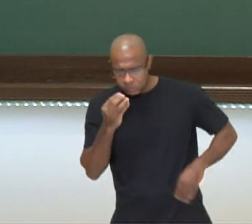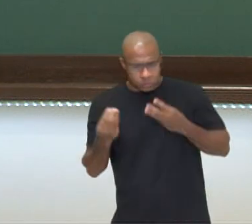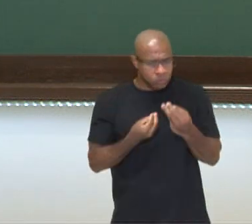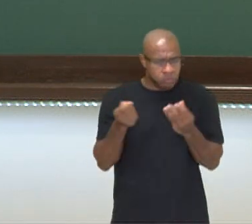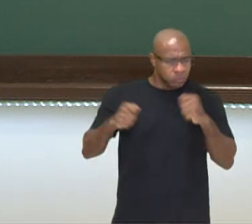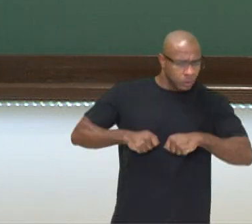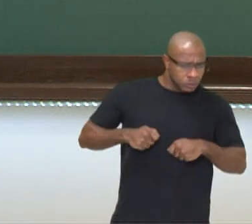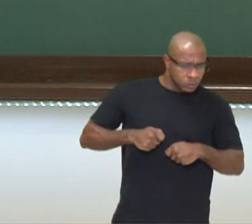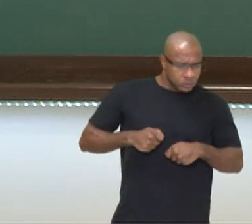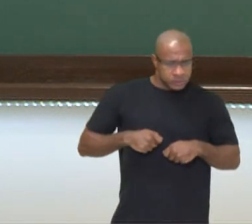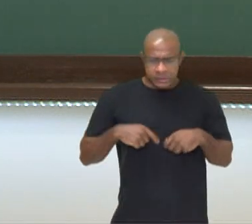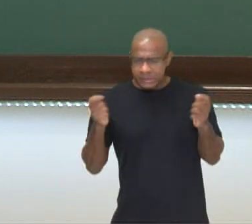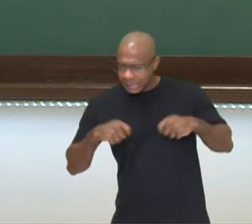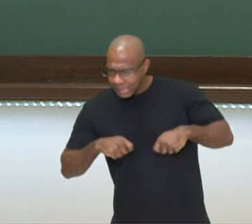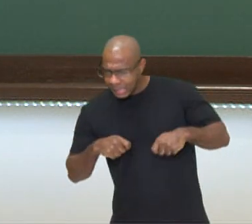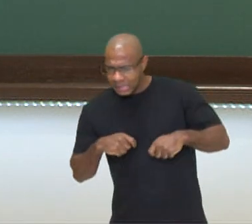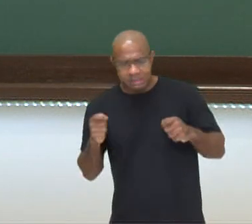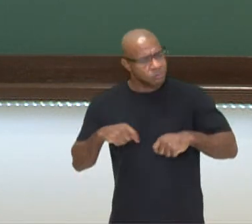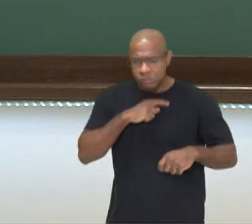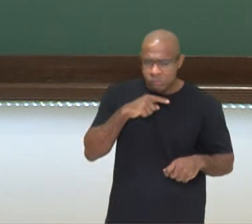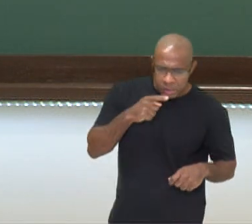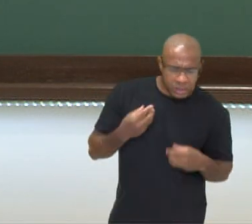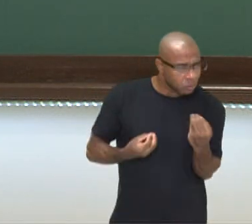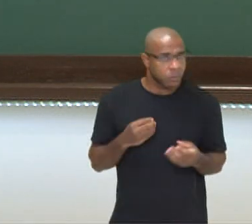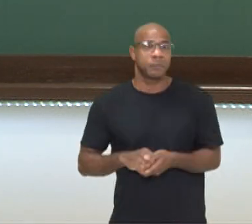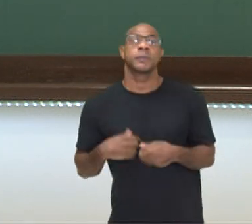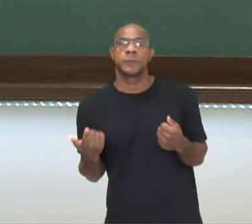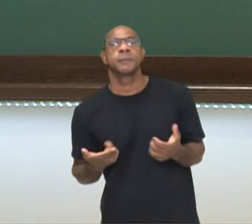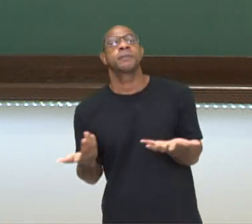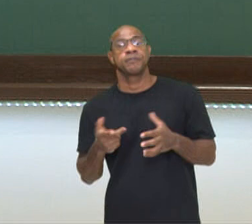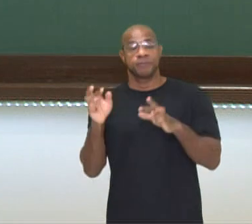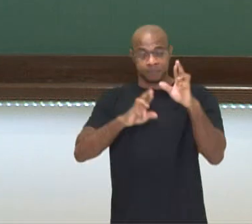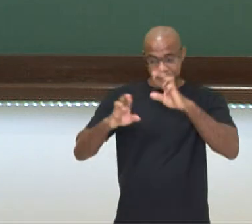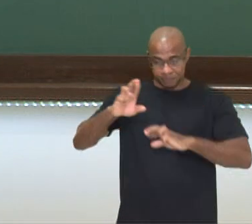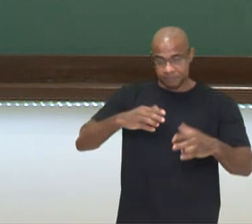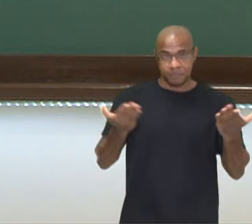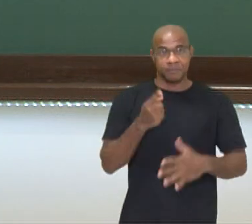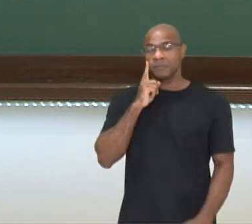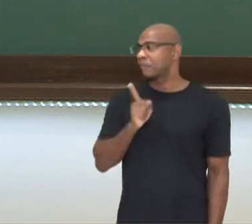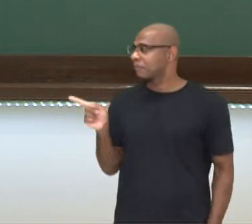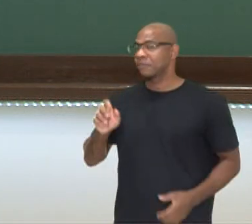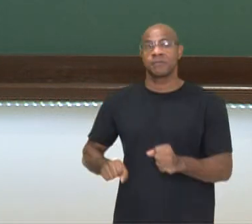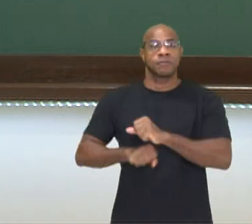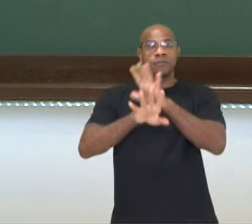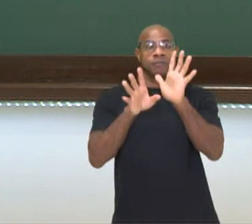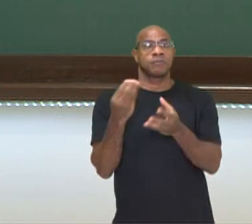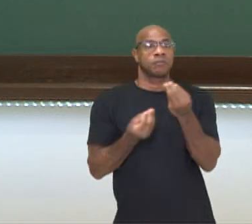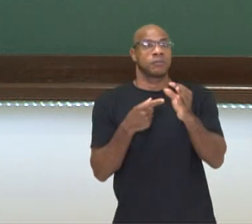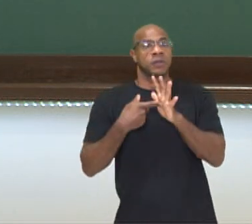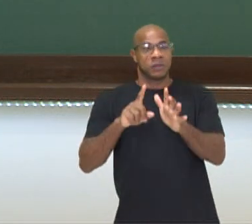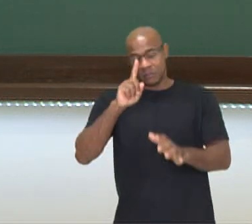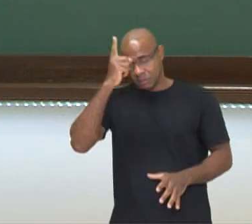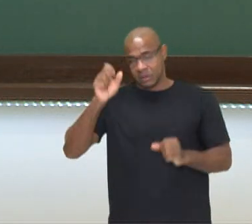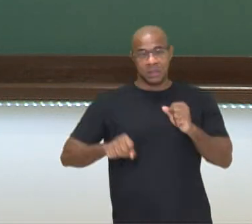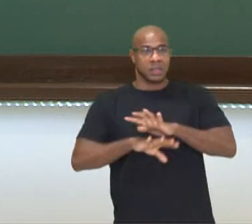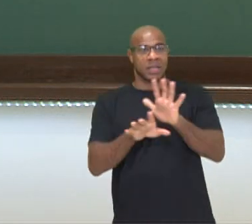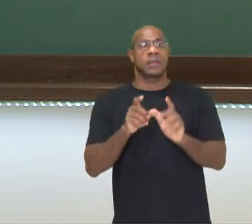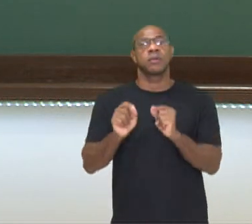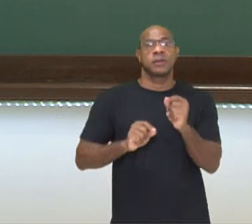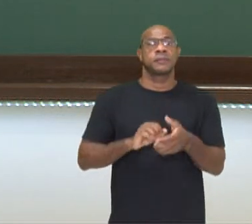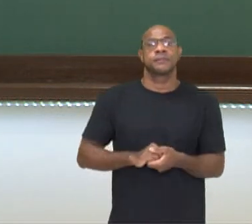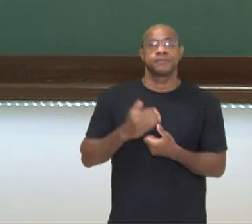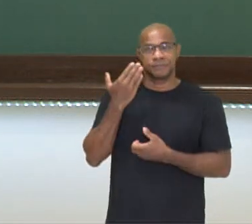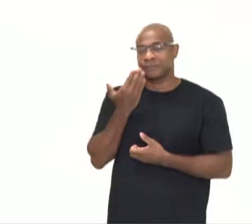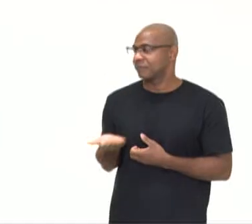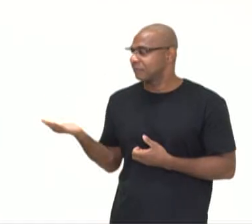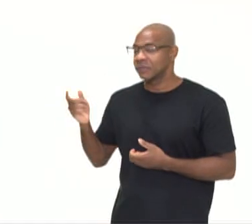ok? Vamos analisar aqui, sabendo dessas respostas e tendo uma ideia clara do produto ou serviço que você quer adquirir, aí a